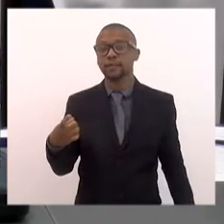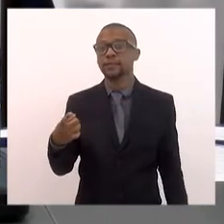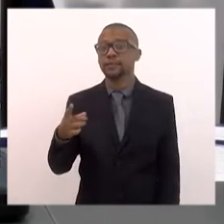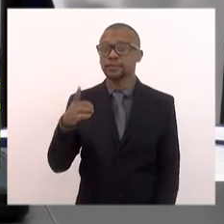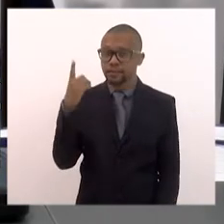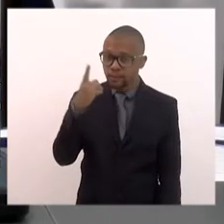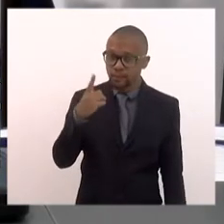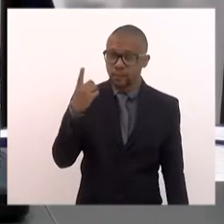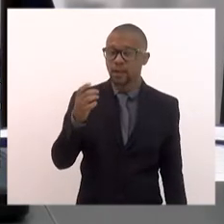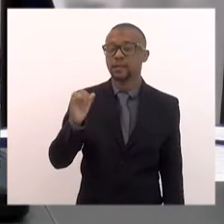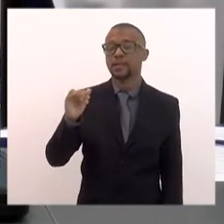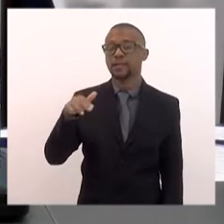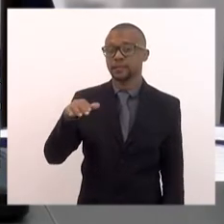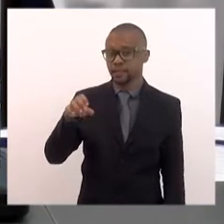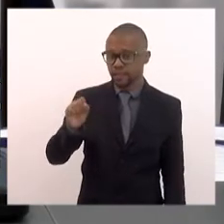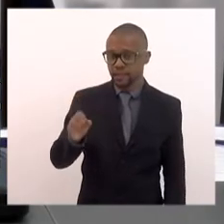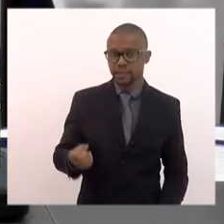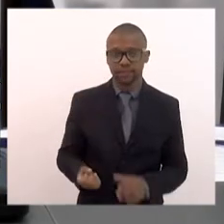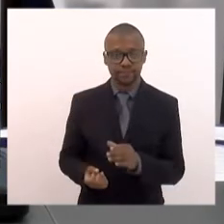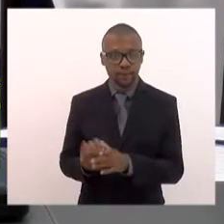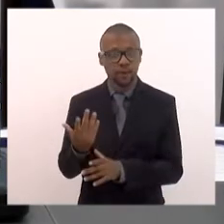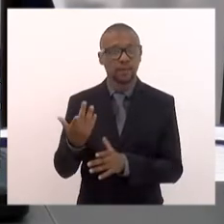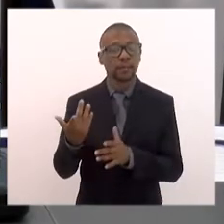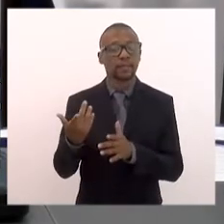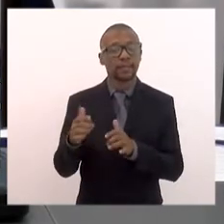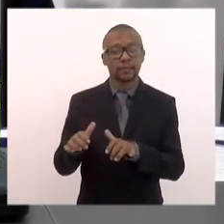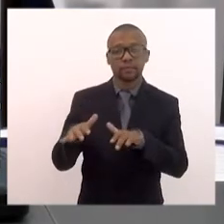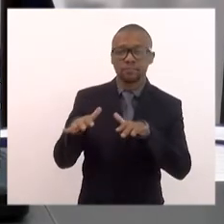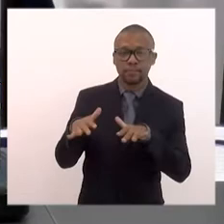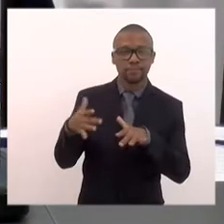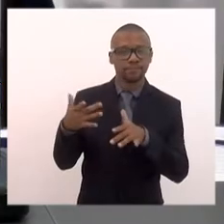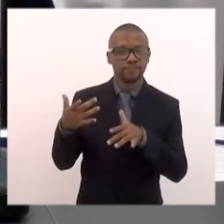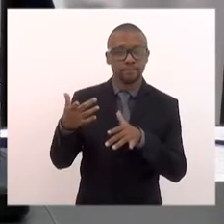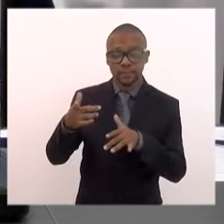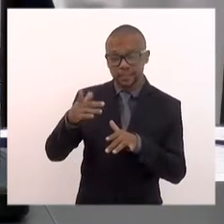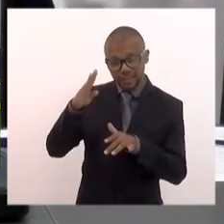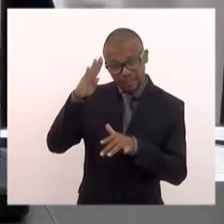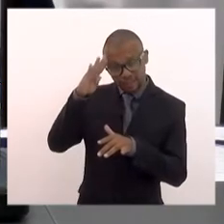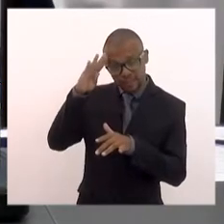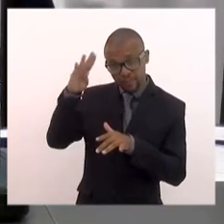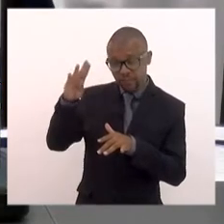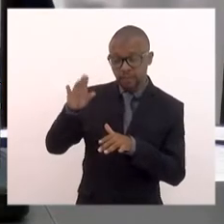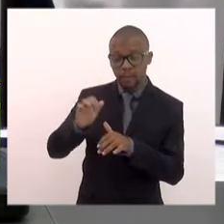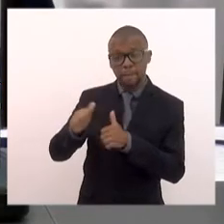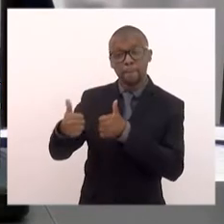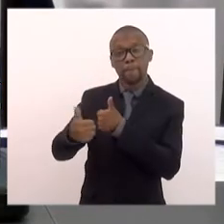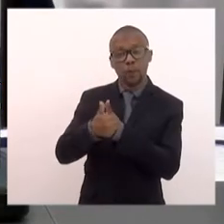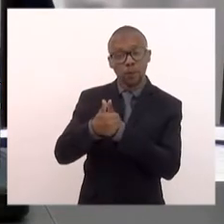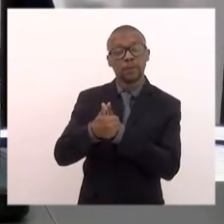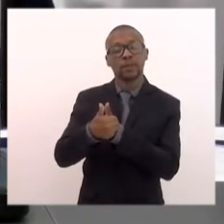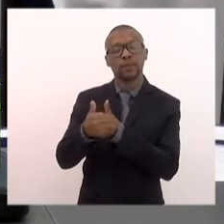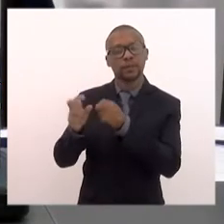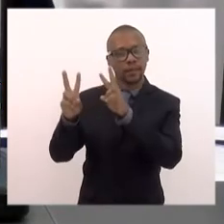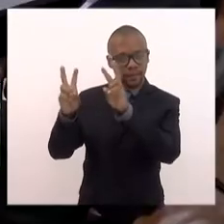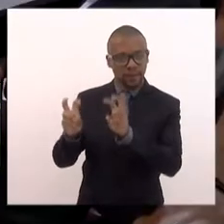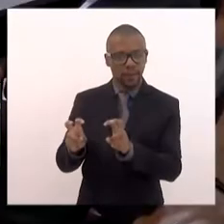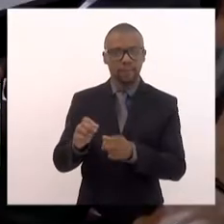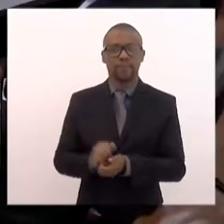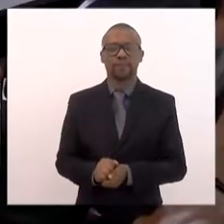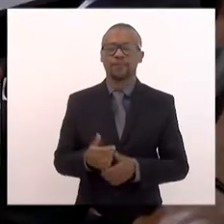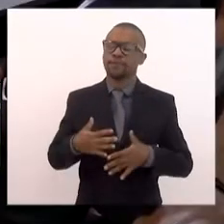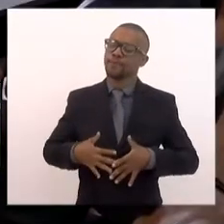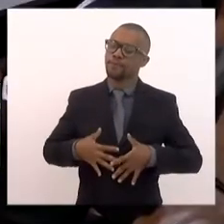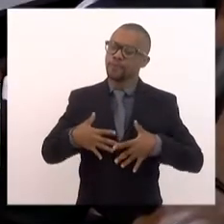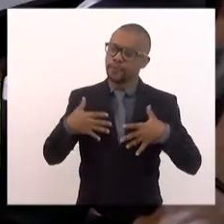fundadora dessa frente parlamentar e, portanto, pioneira na implantação desse debate aqui no Parlamento Fluminense. Inês, prazer revê-la, ainda